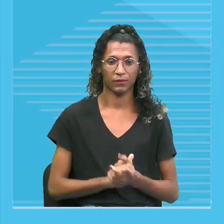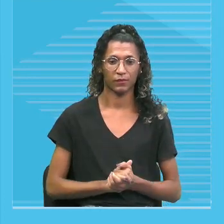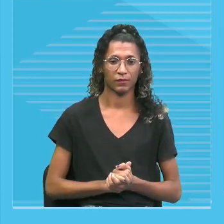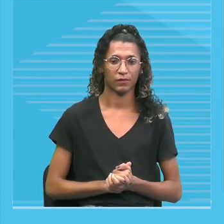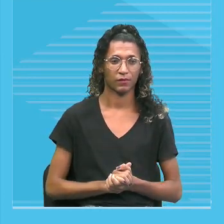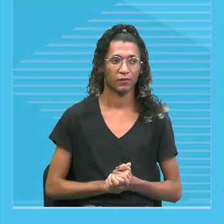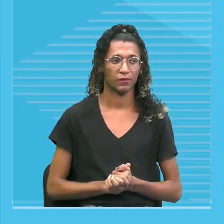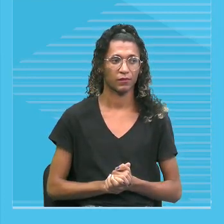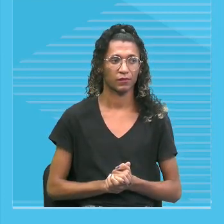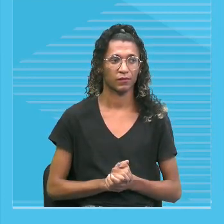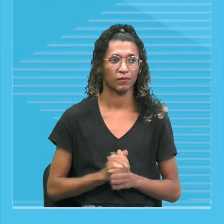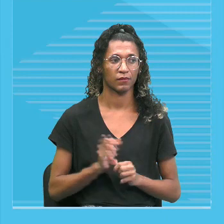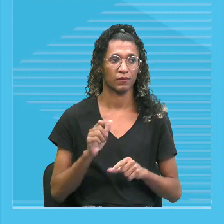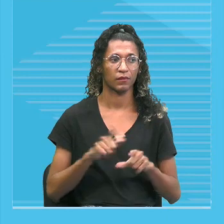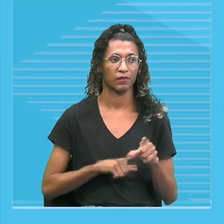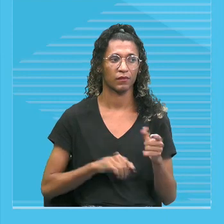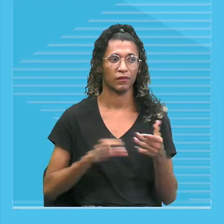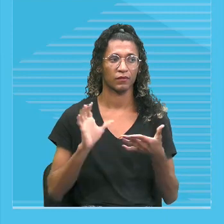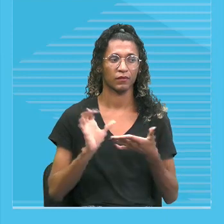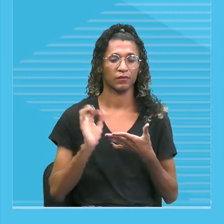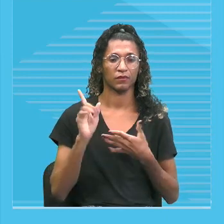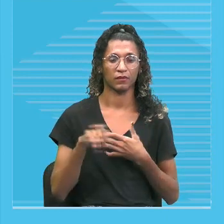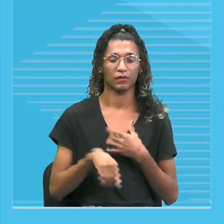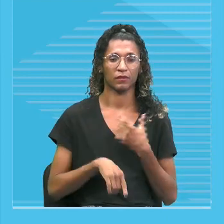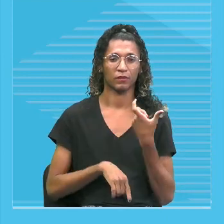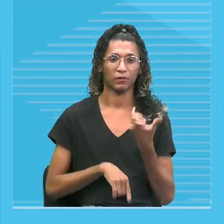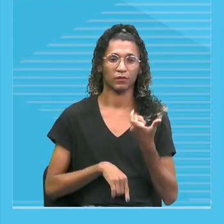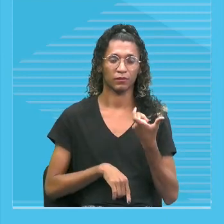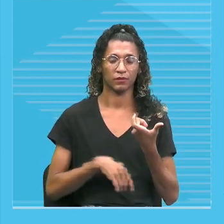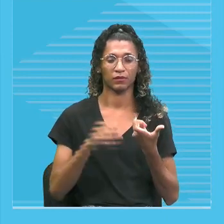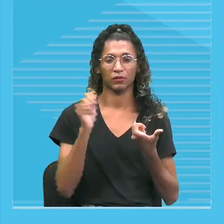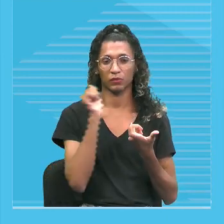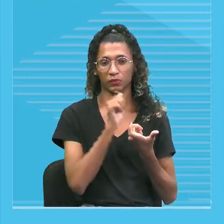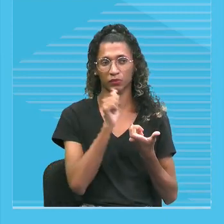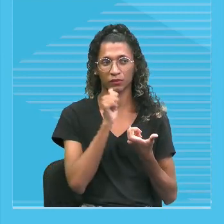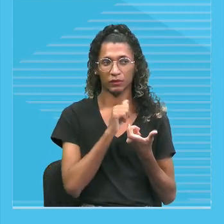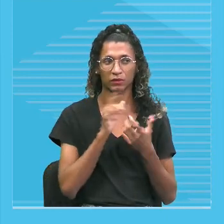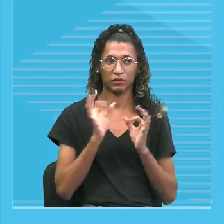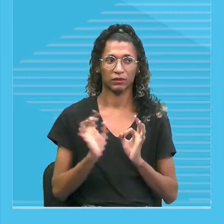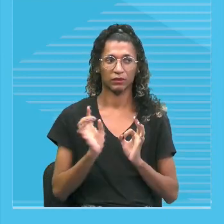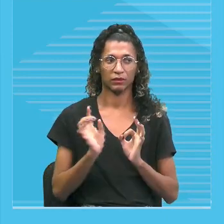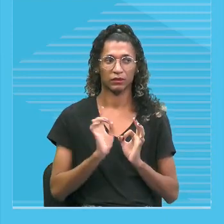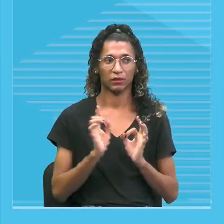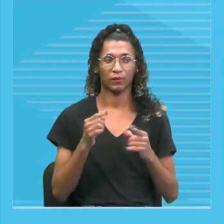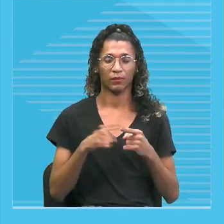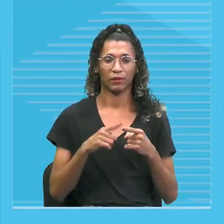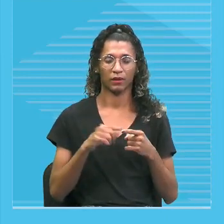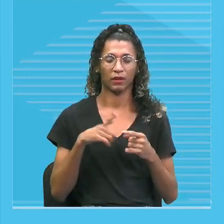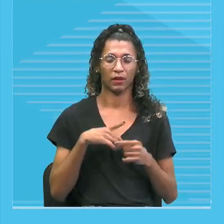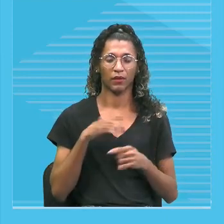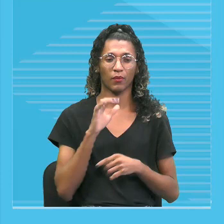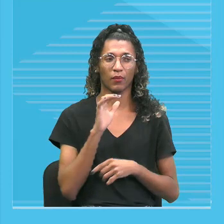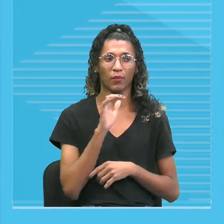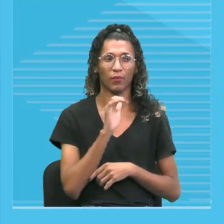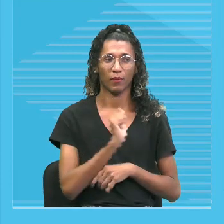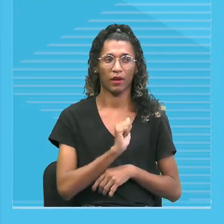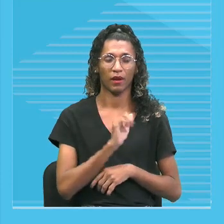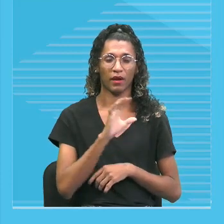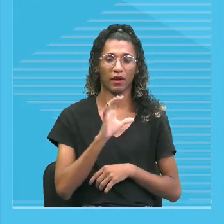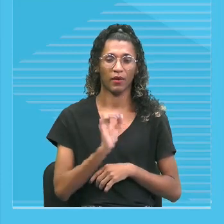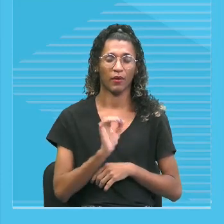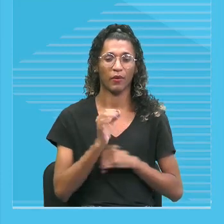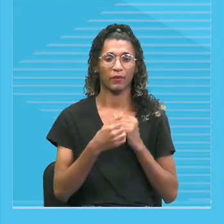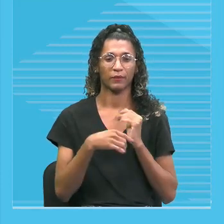na letra c é uma palavra feminina nem dá certo aqui porque tem um artigo masculino antes tá vendo